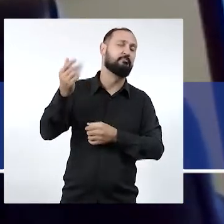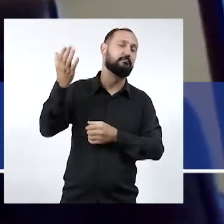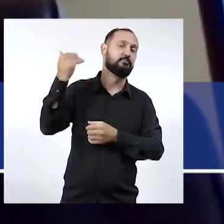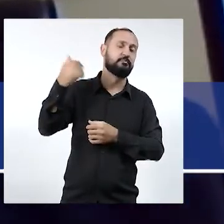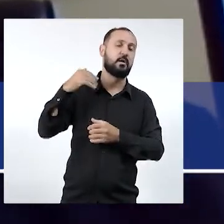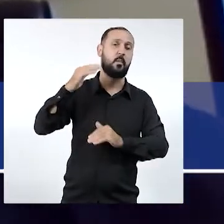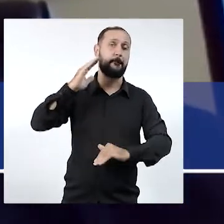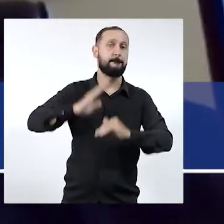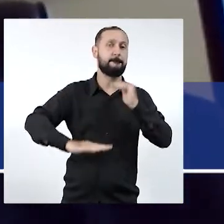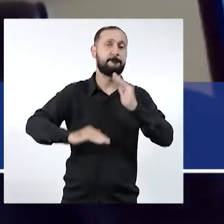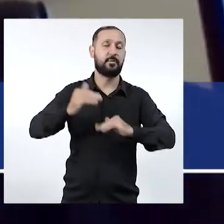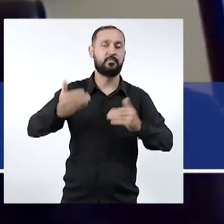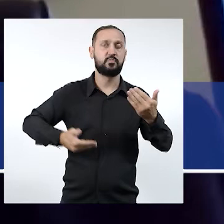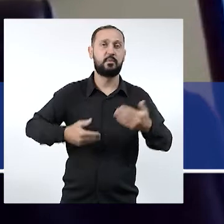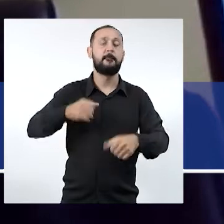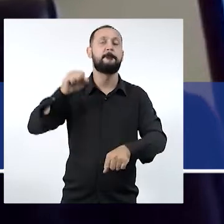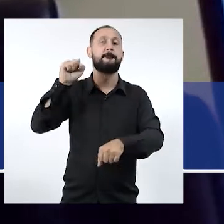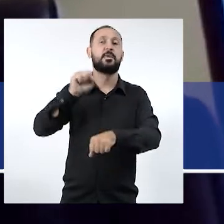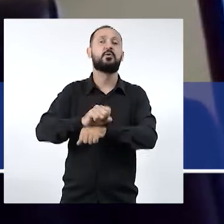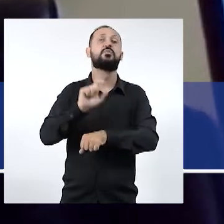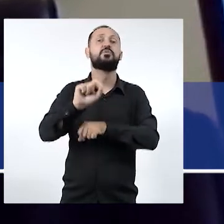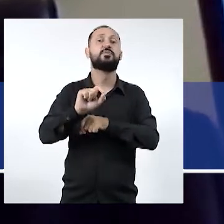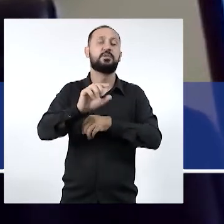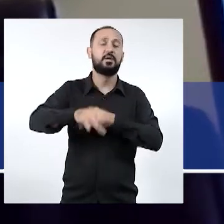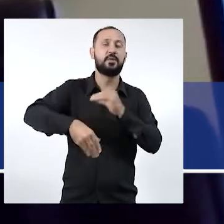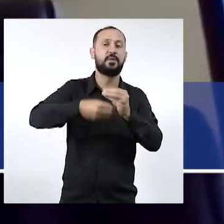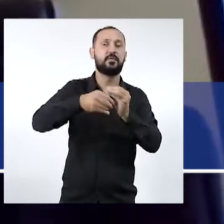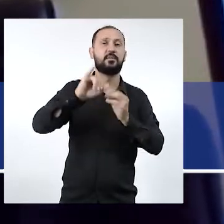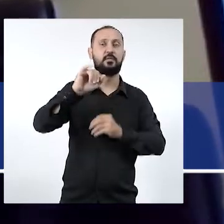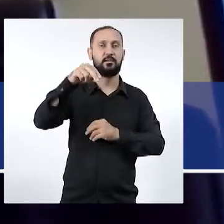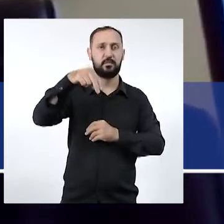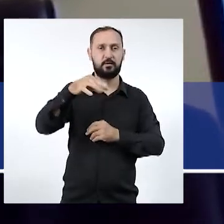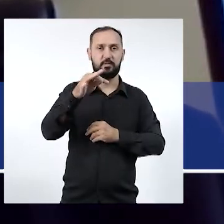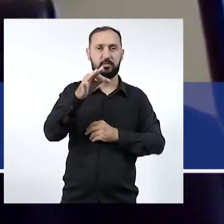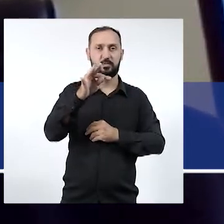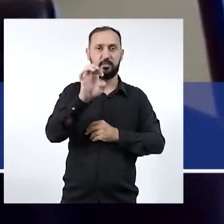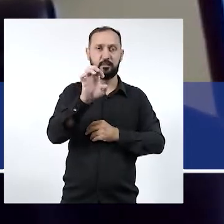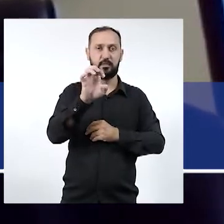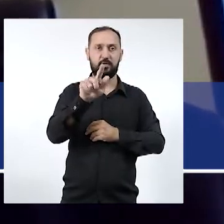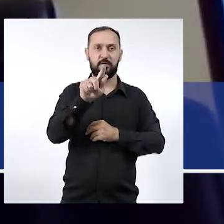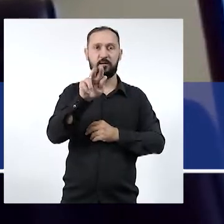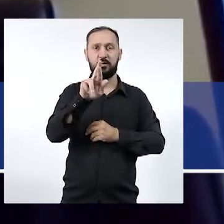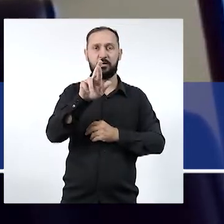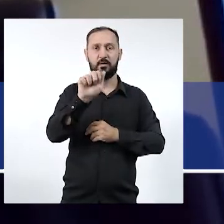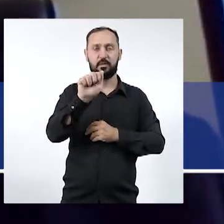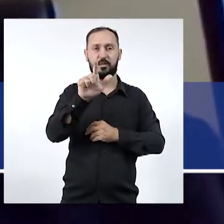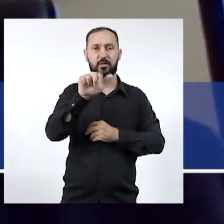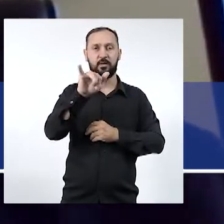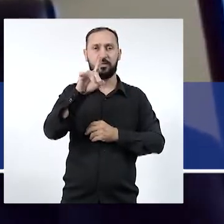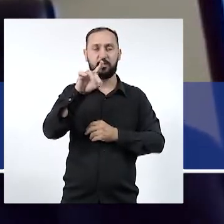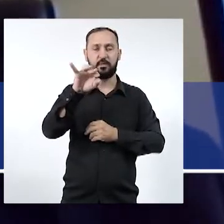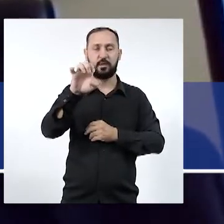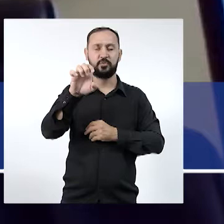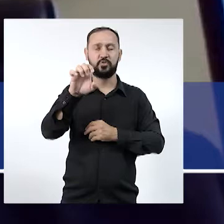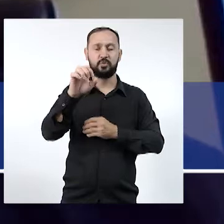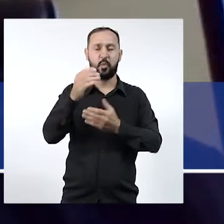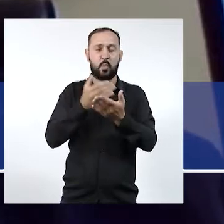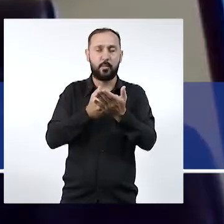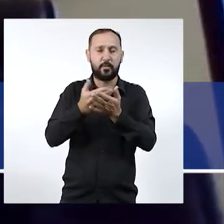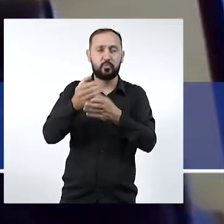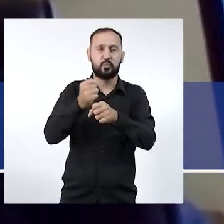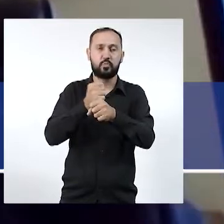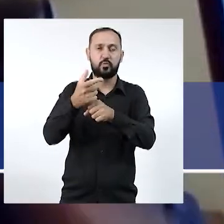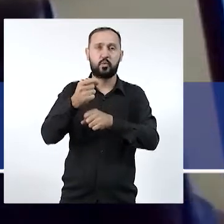Há muito tempo, o servidor público deixou de ter uma coisa chamada integralidade. Todo servidor público que entrou